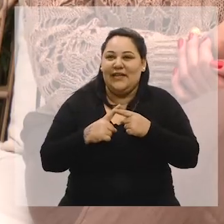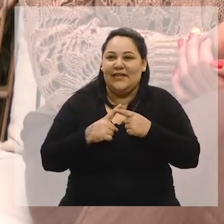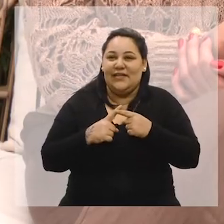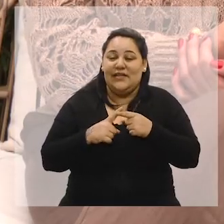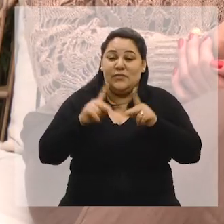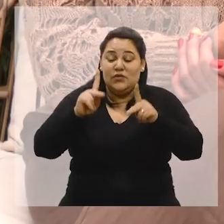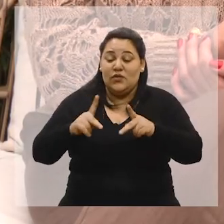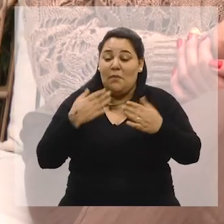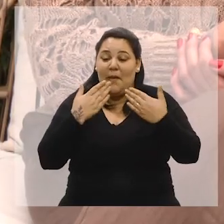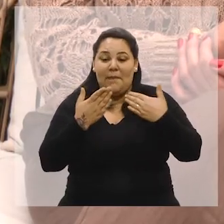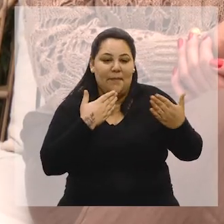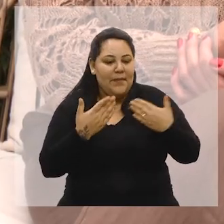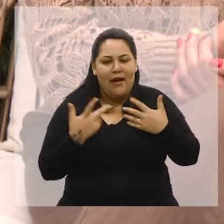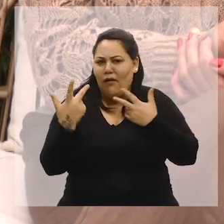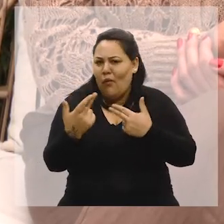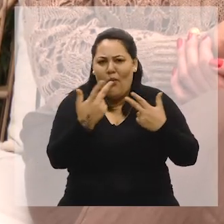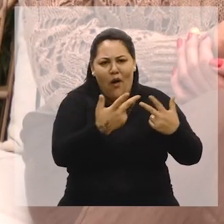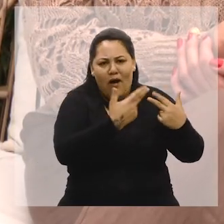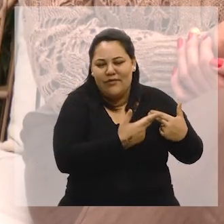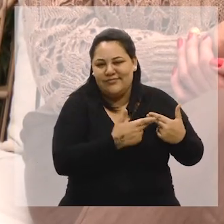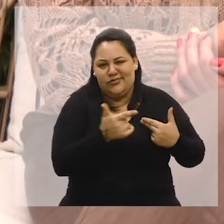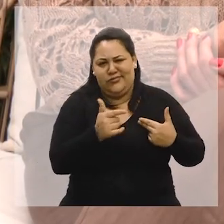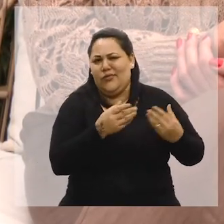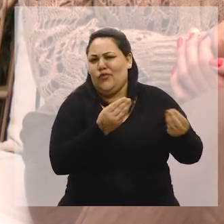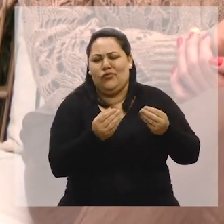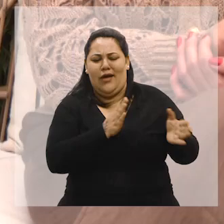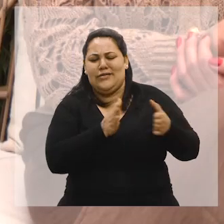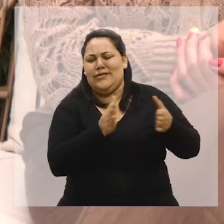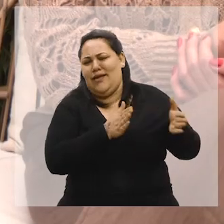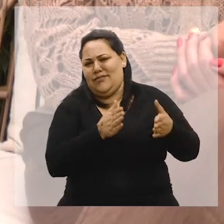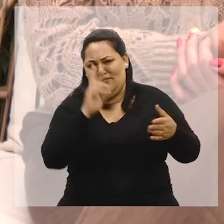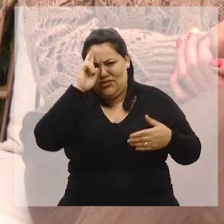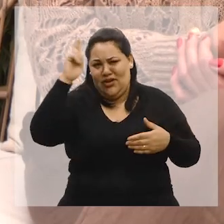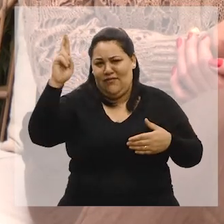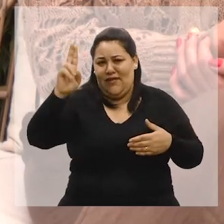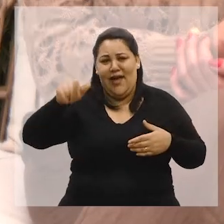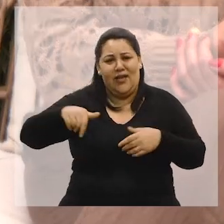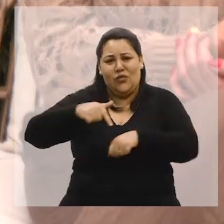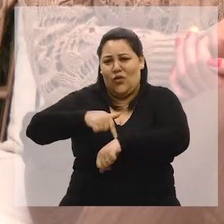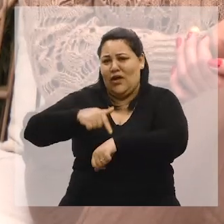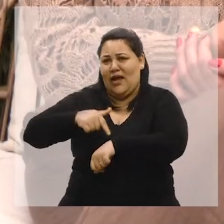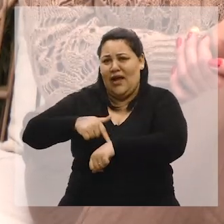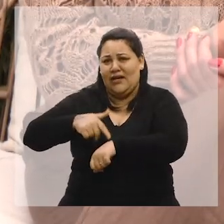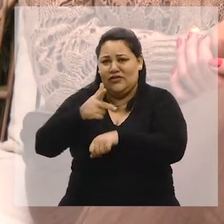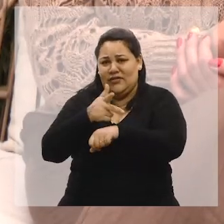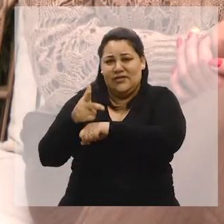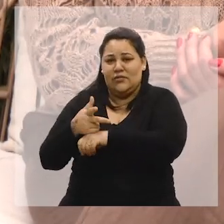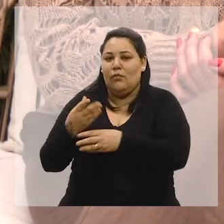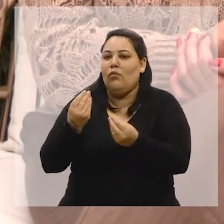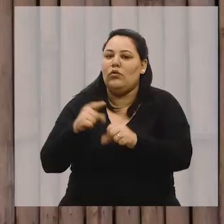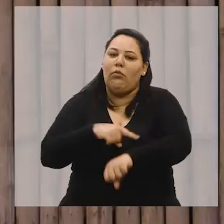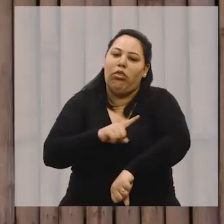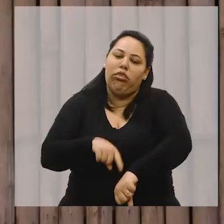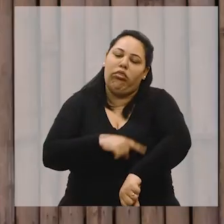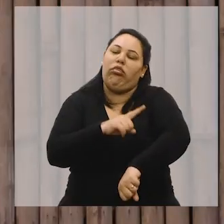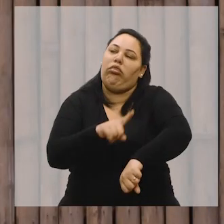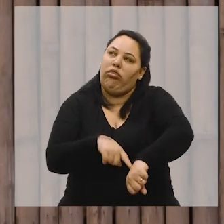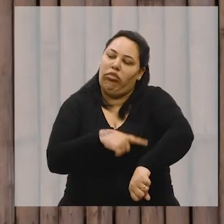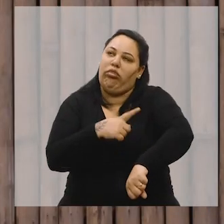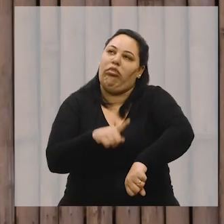mundo fala de igual para igual, assim. A gente não tem muito acesso aos chefes, né? É ali durante o período de gravação, que duram muitas